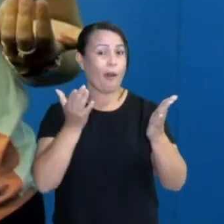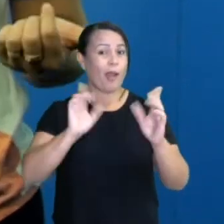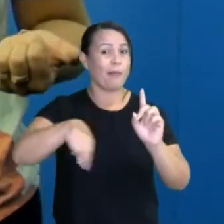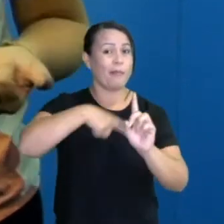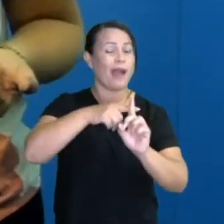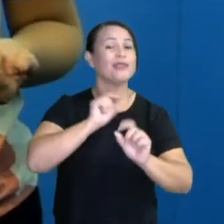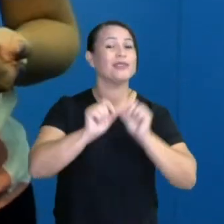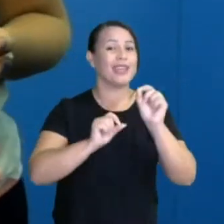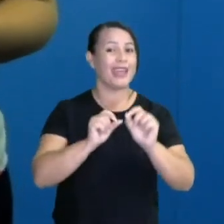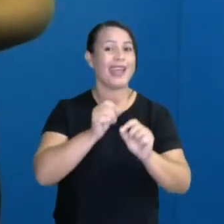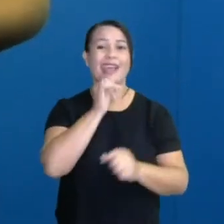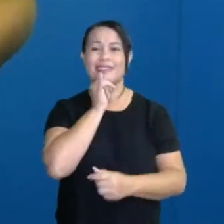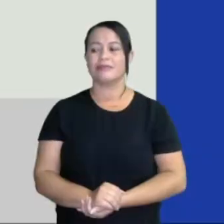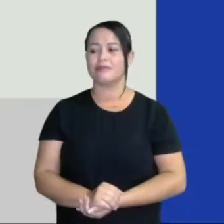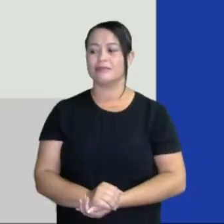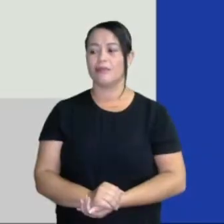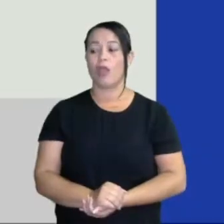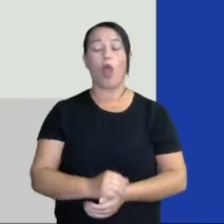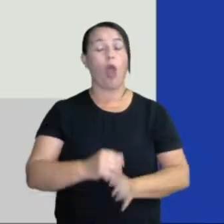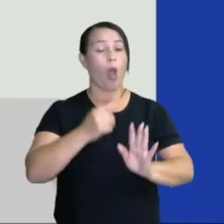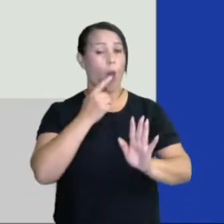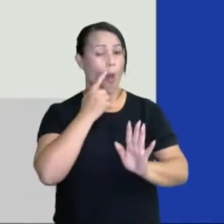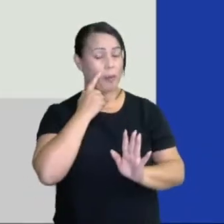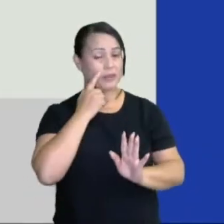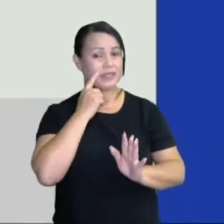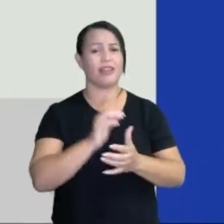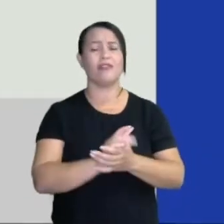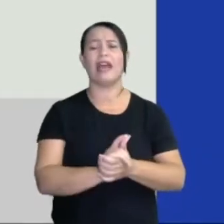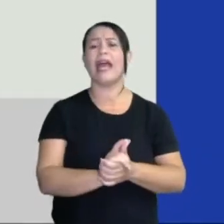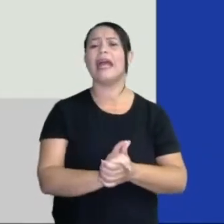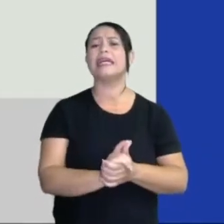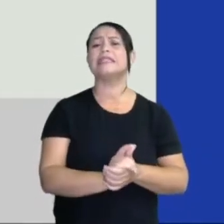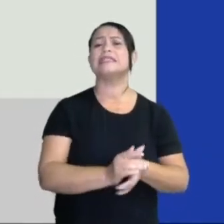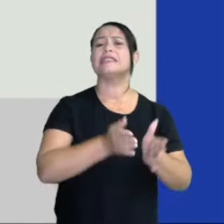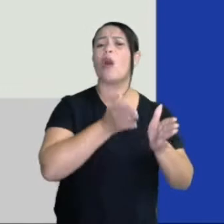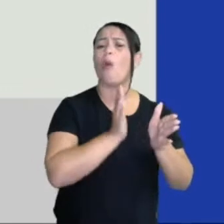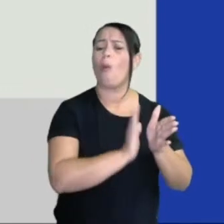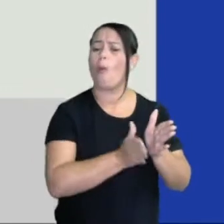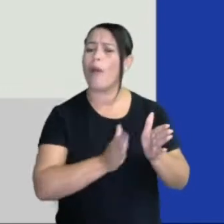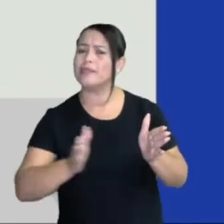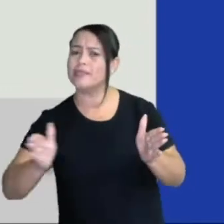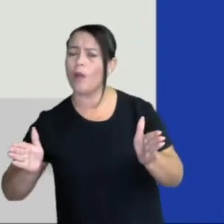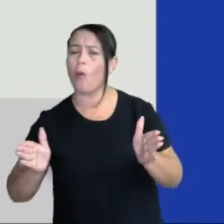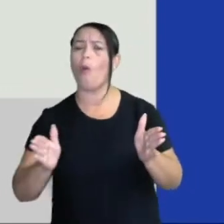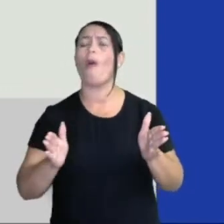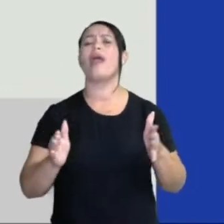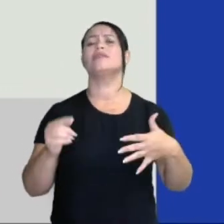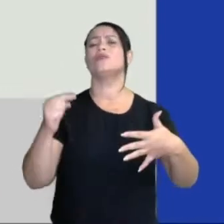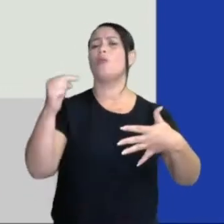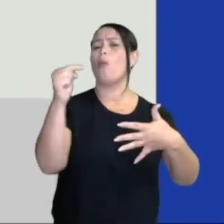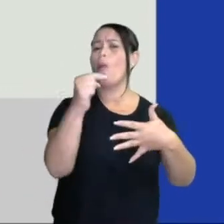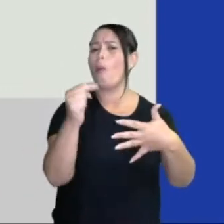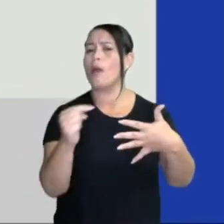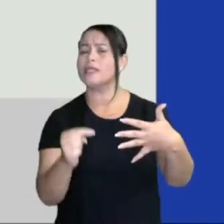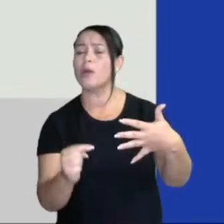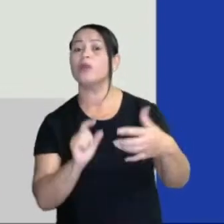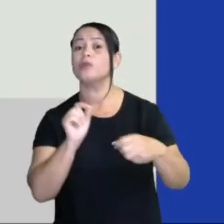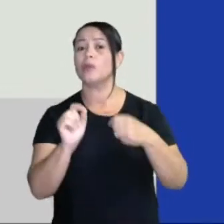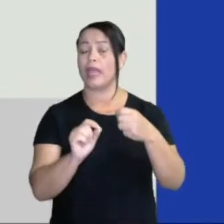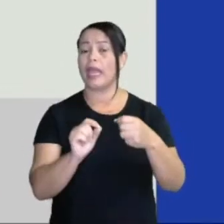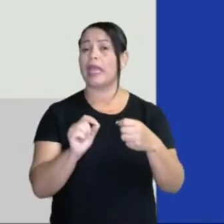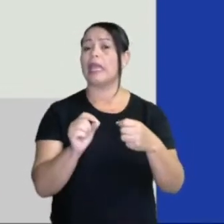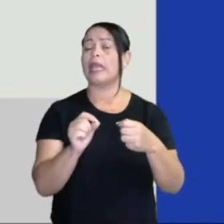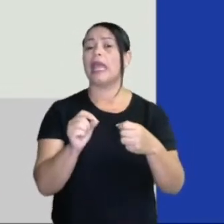mais exemplos, tá ok? Ó, então, as sequências não recursivas são aquelas que dependem de termos